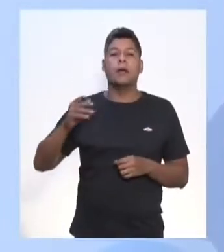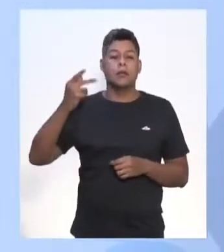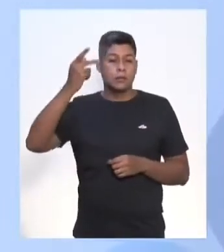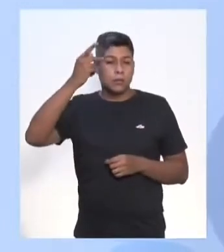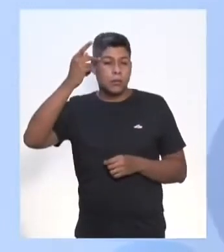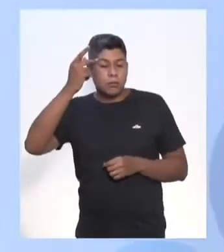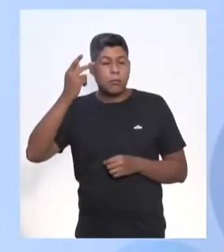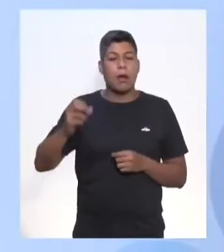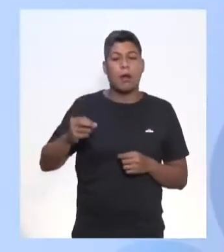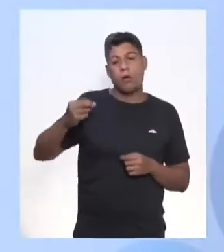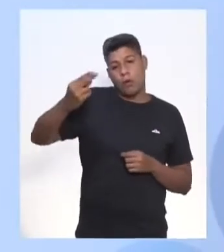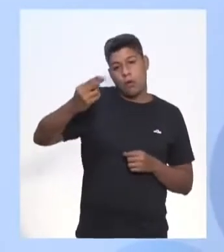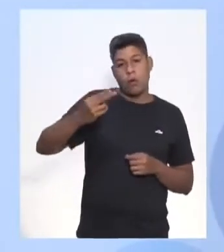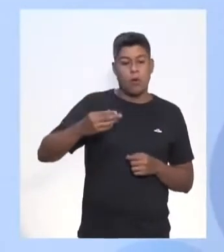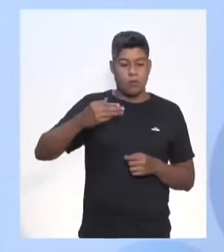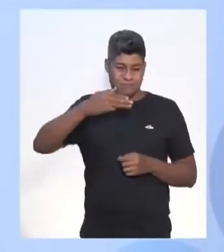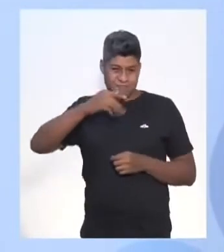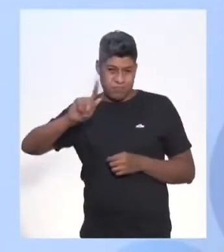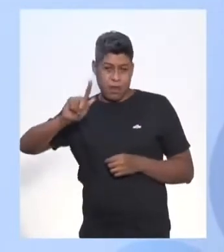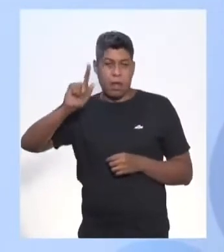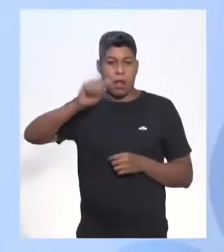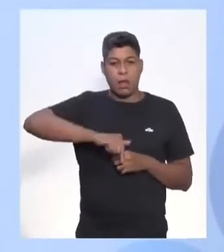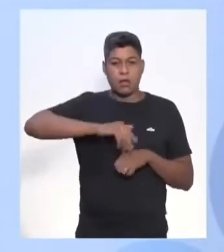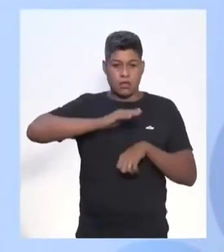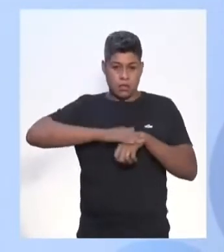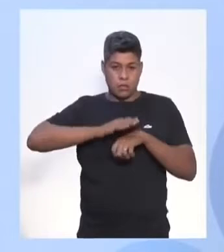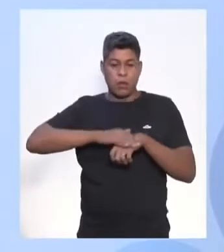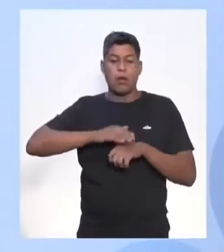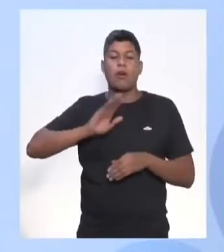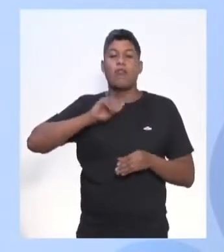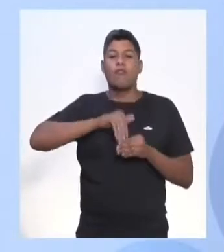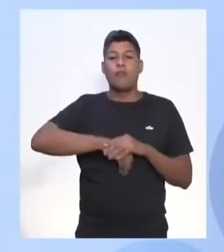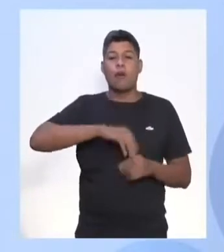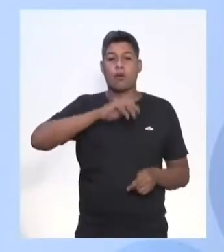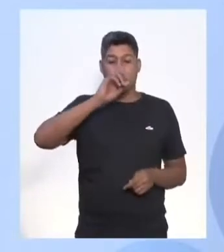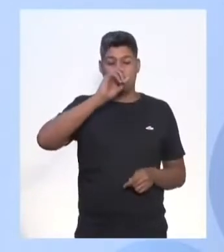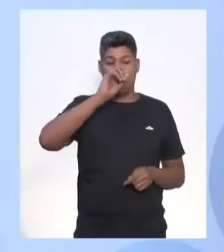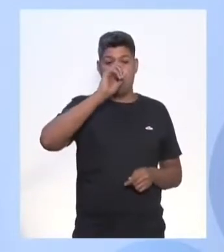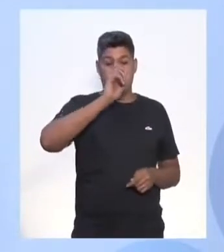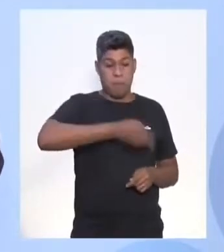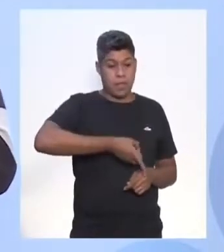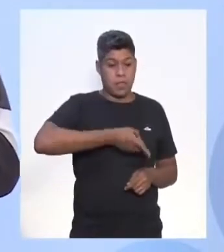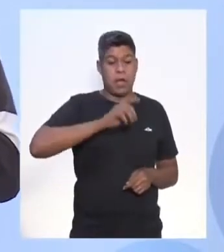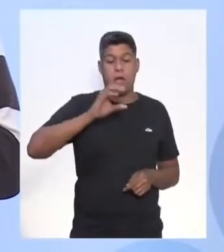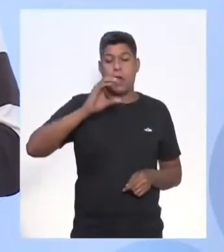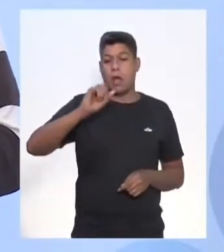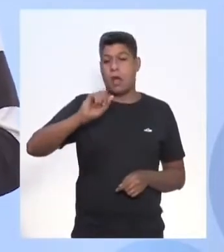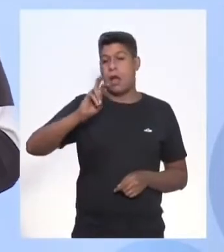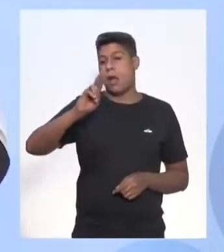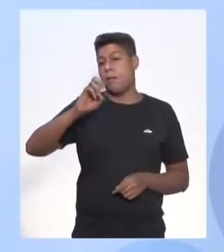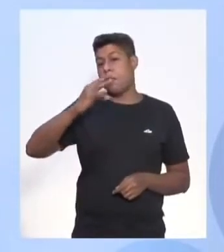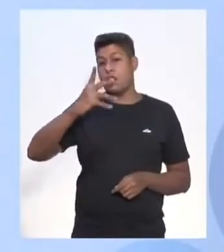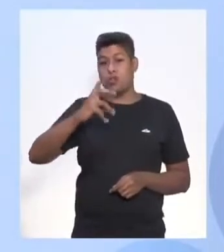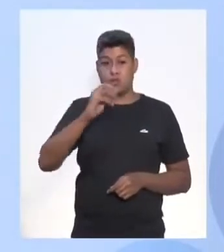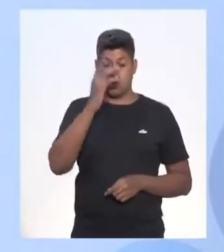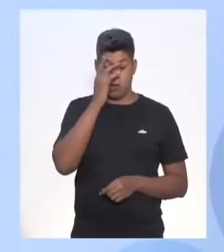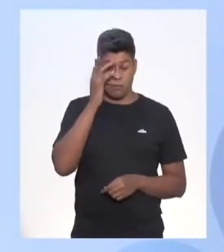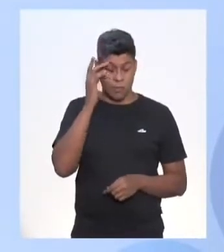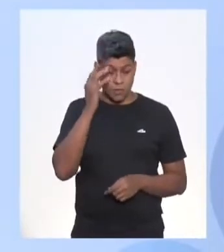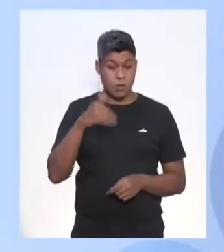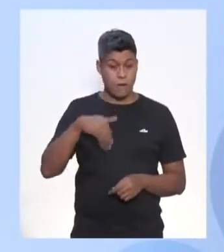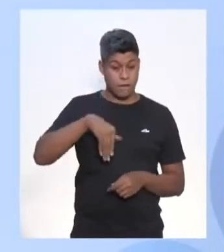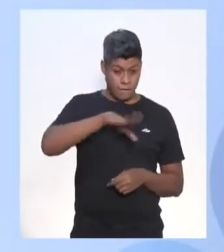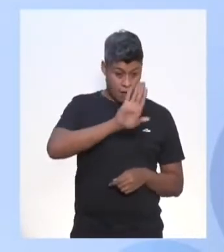paulista. Então, é isso que se chama de voto de cabresto. Quando o cidadão iria